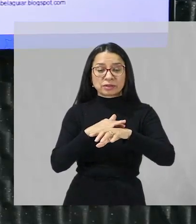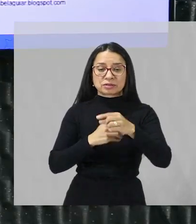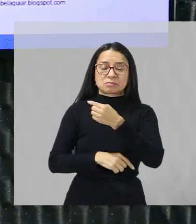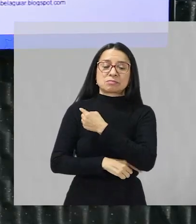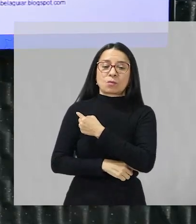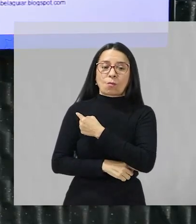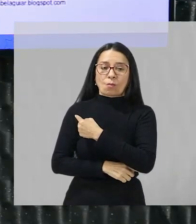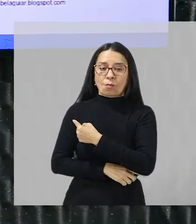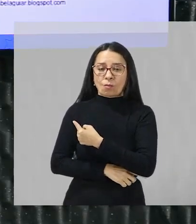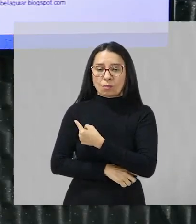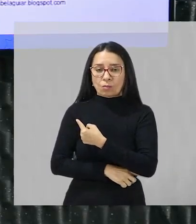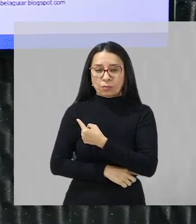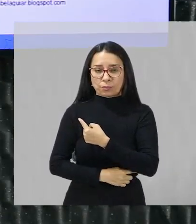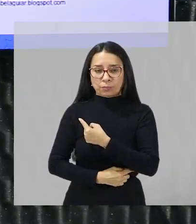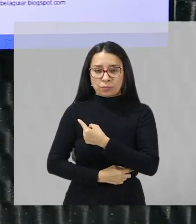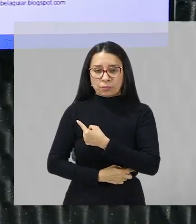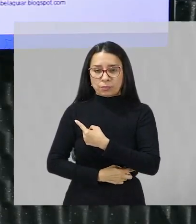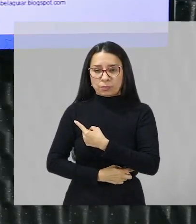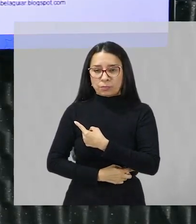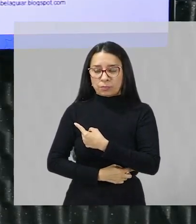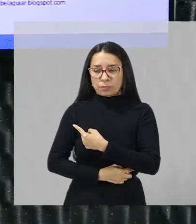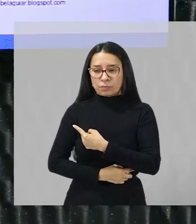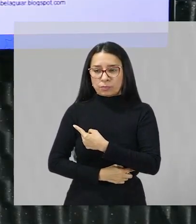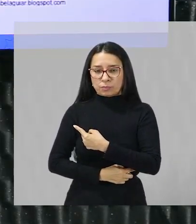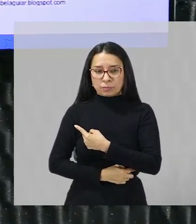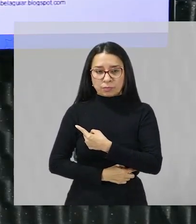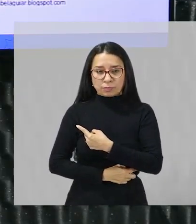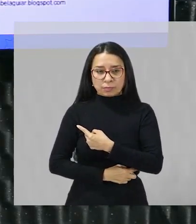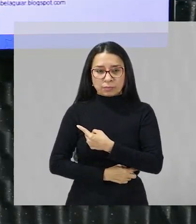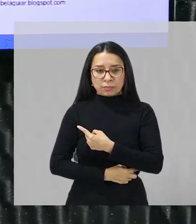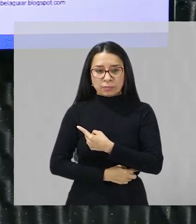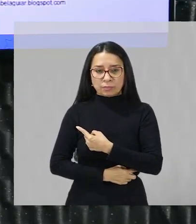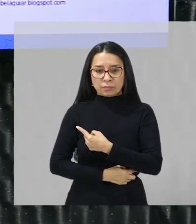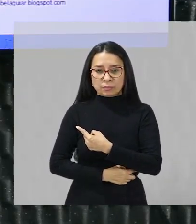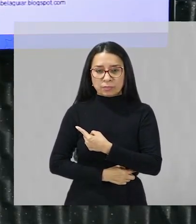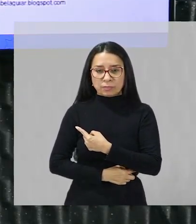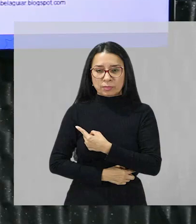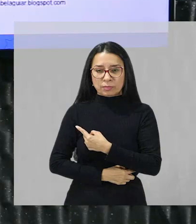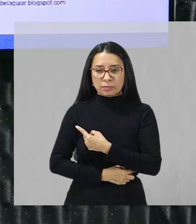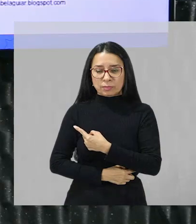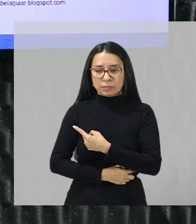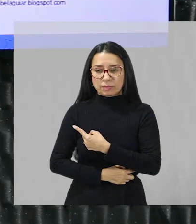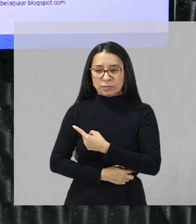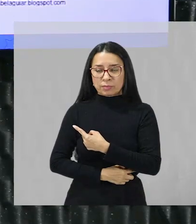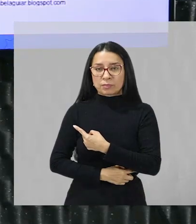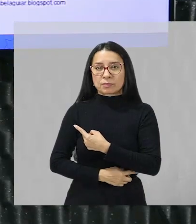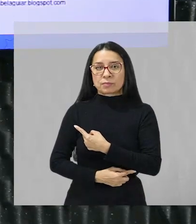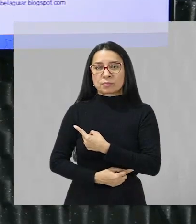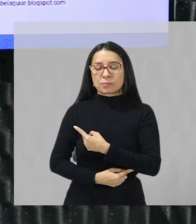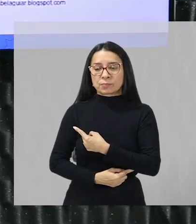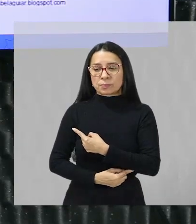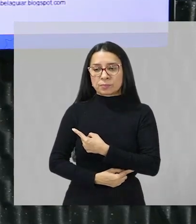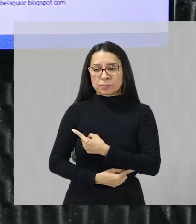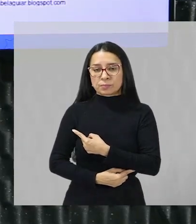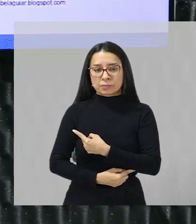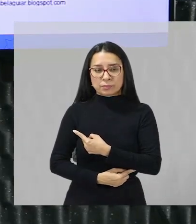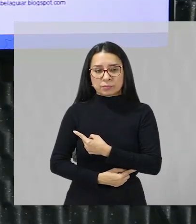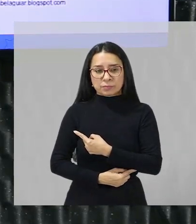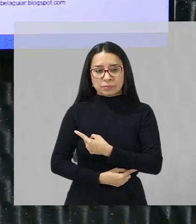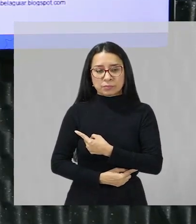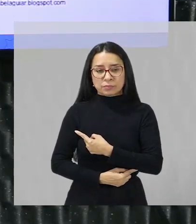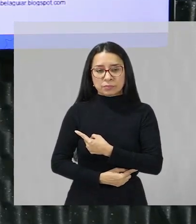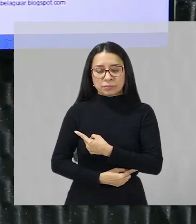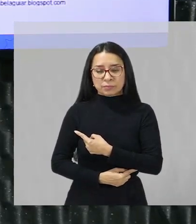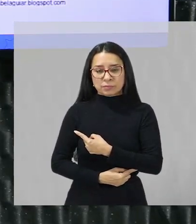o rapazinho vira para a irmã e fala assim, não se mete, Fê. Não se mete, Fê. Isso é papo de homem. A